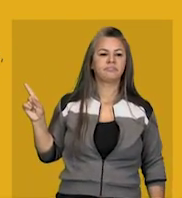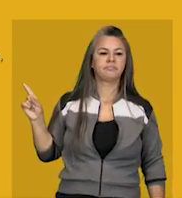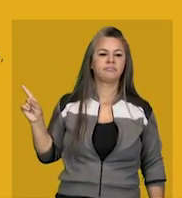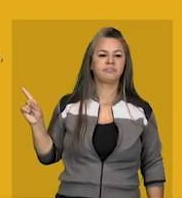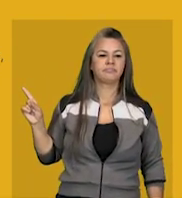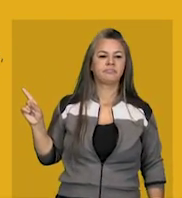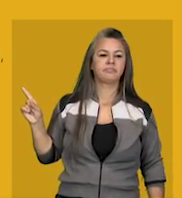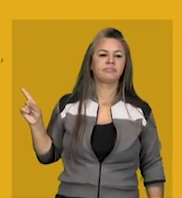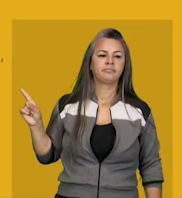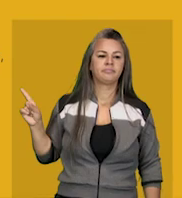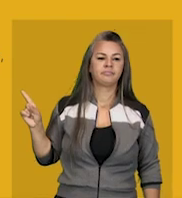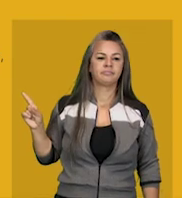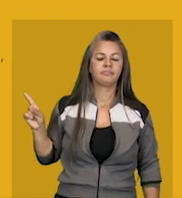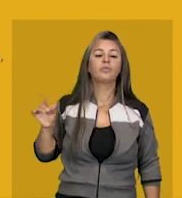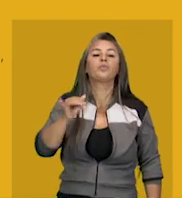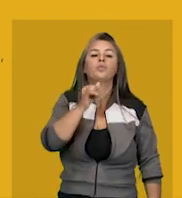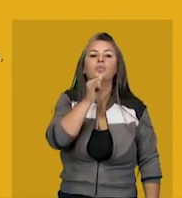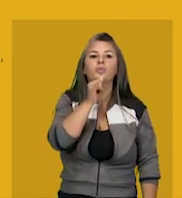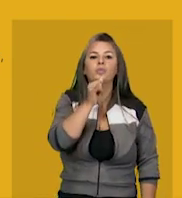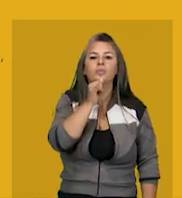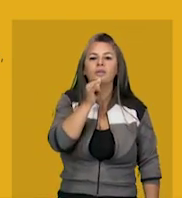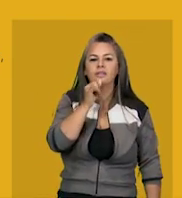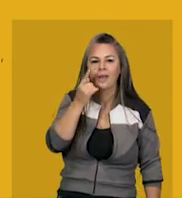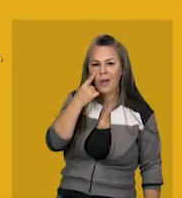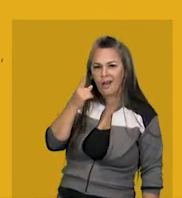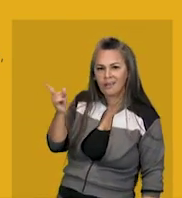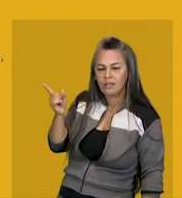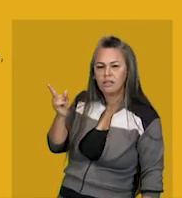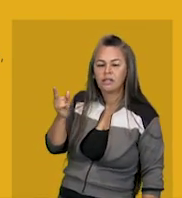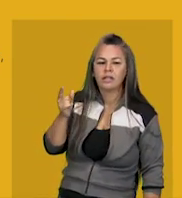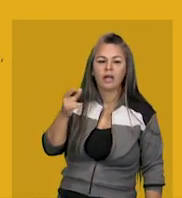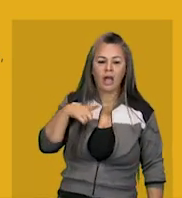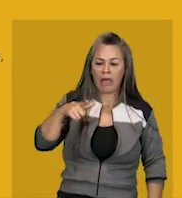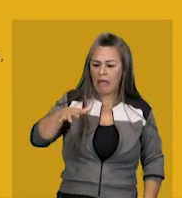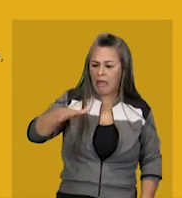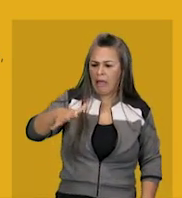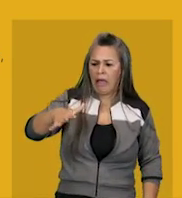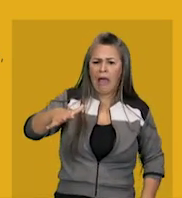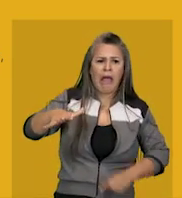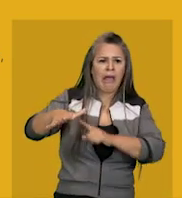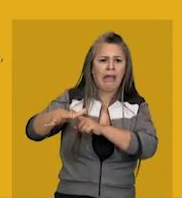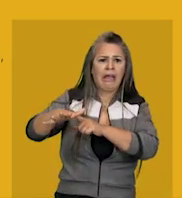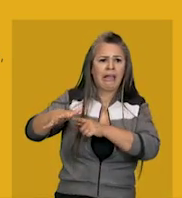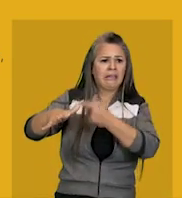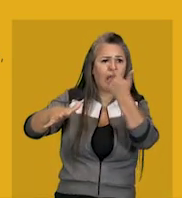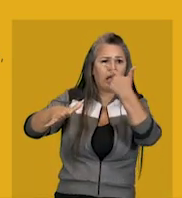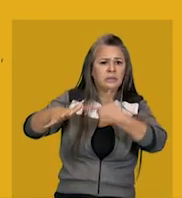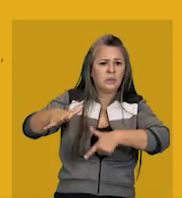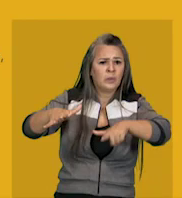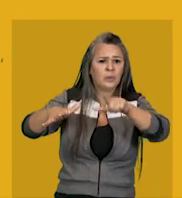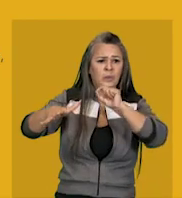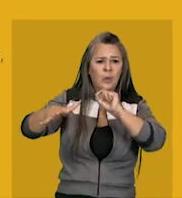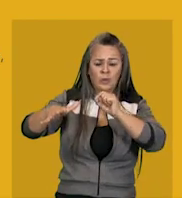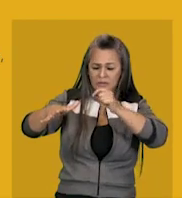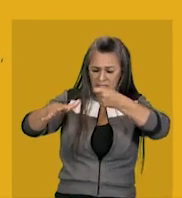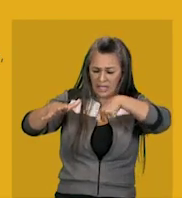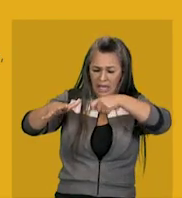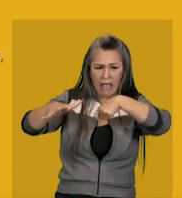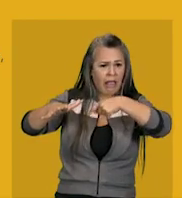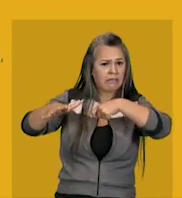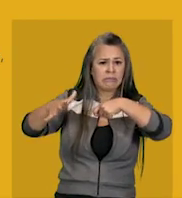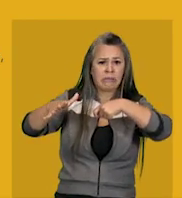sorte que. Minha mão, olha o exemplo. Minha mão tremia tanto que mal podia escrever. Quer